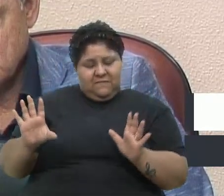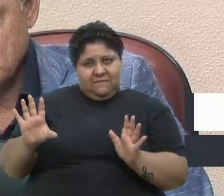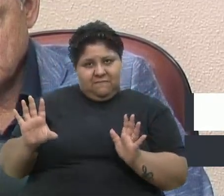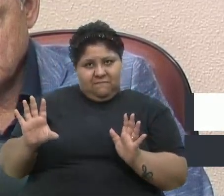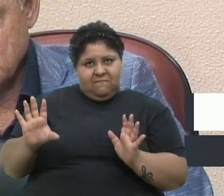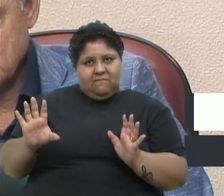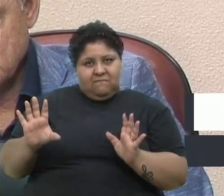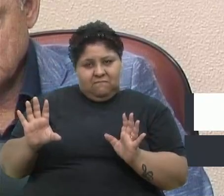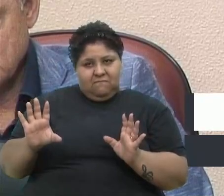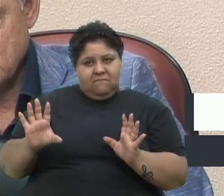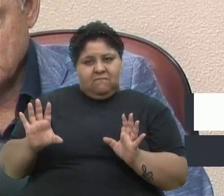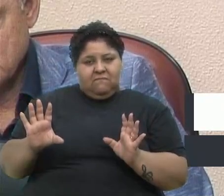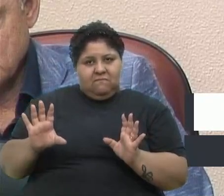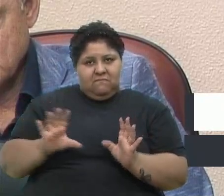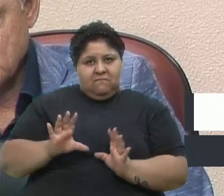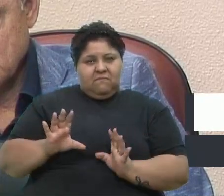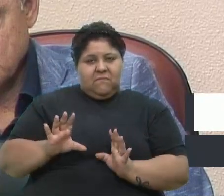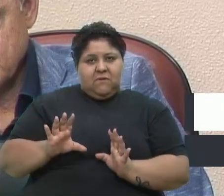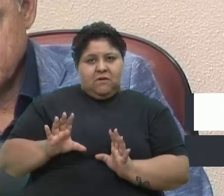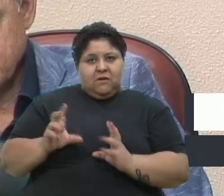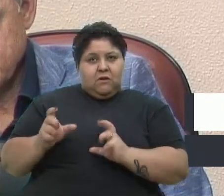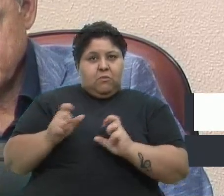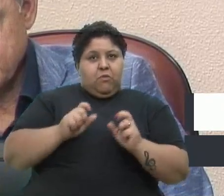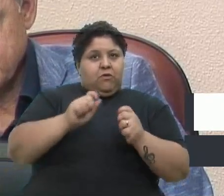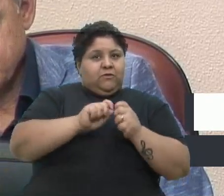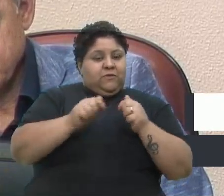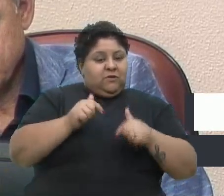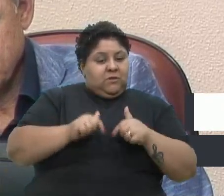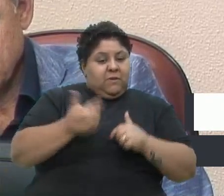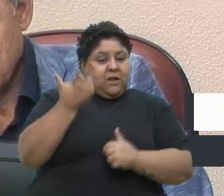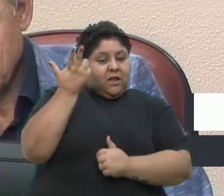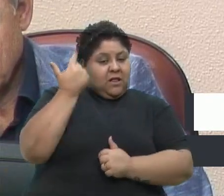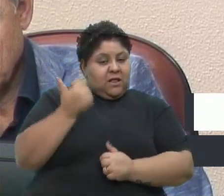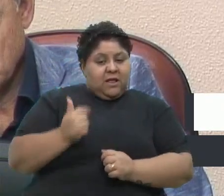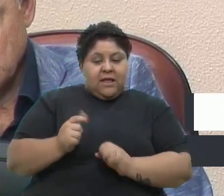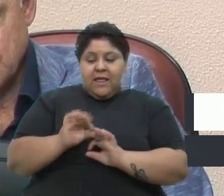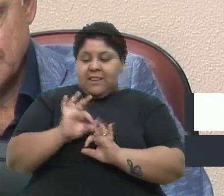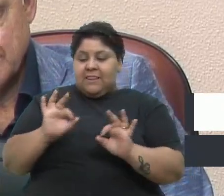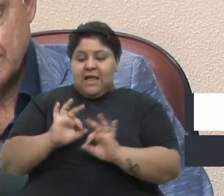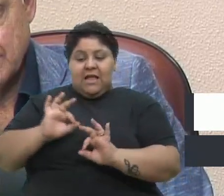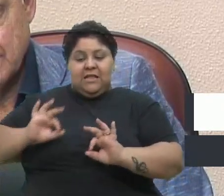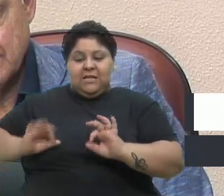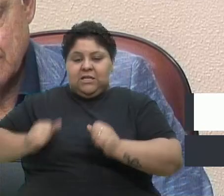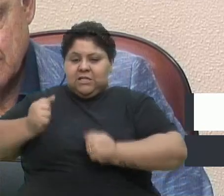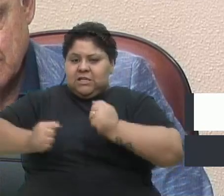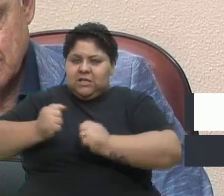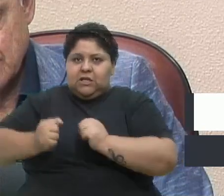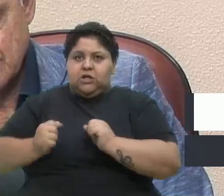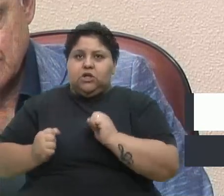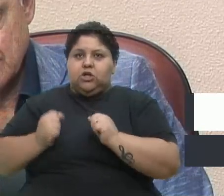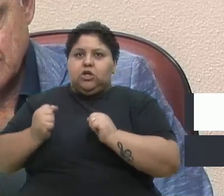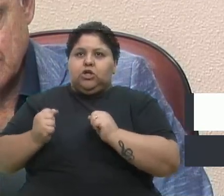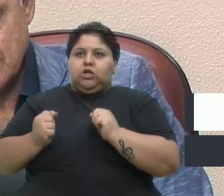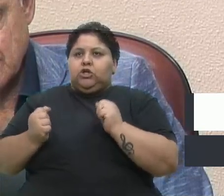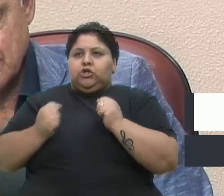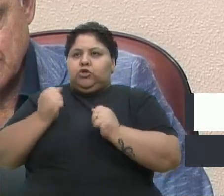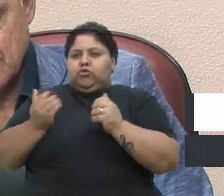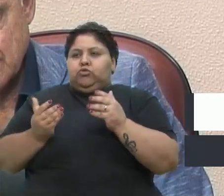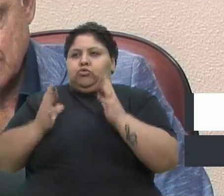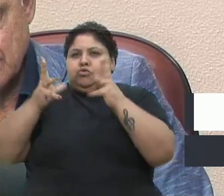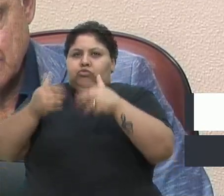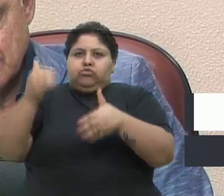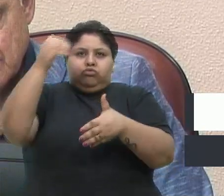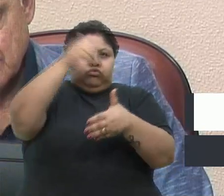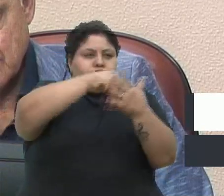porque que ele possa fazer o serviço dele normal, nada de correria, que tudo faça dentro do cronograma dele. Então, claro que vou